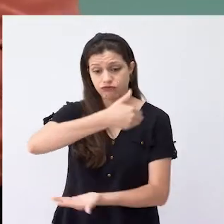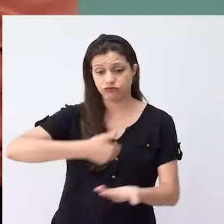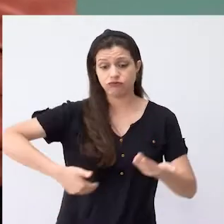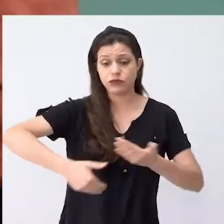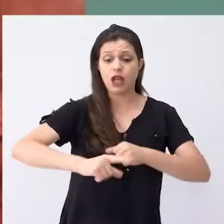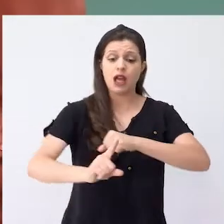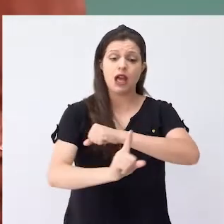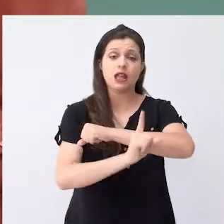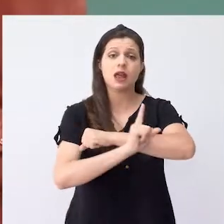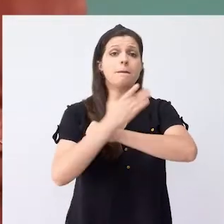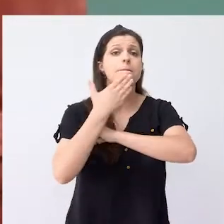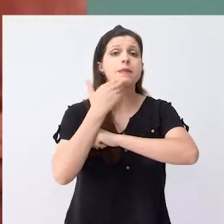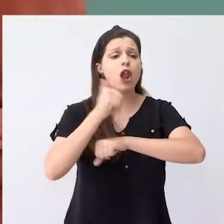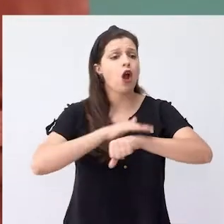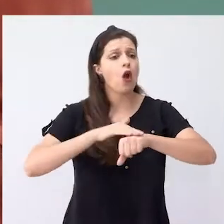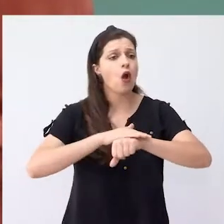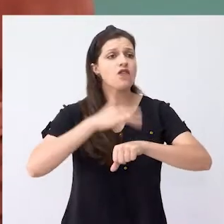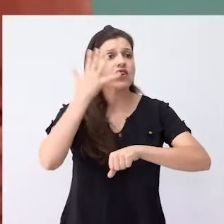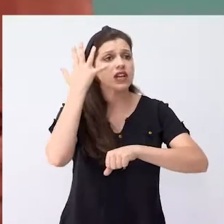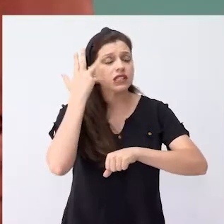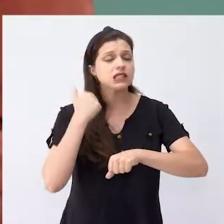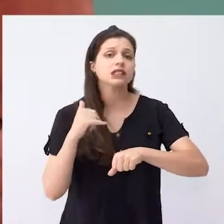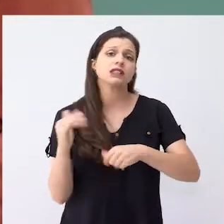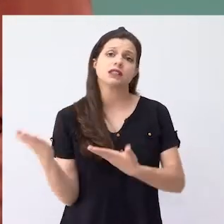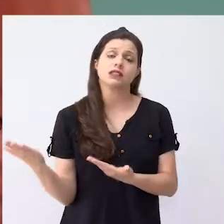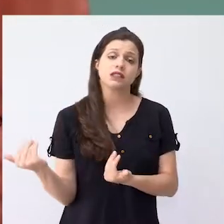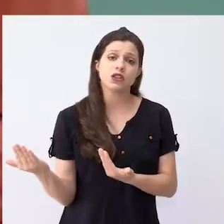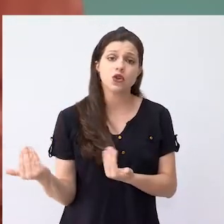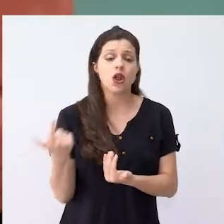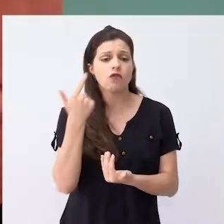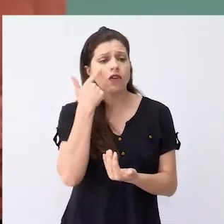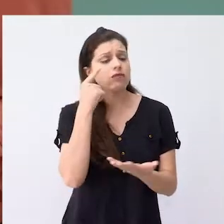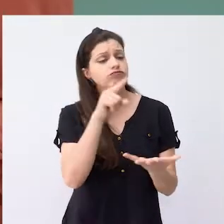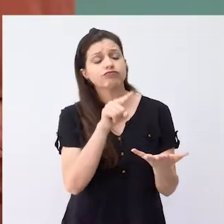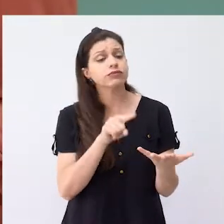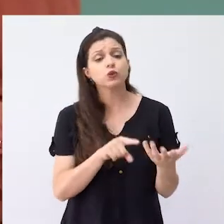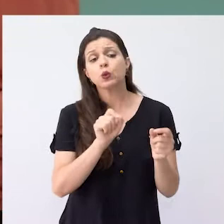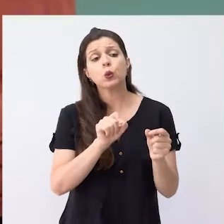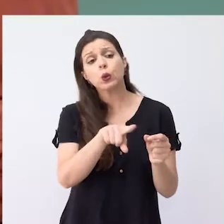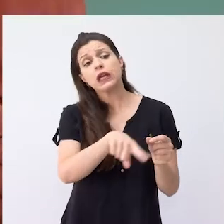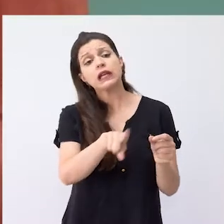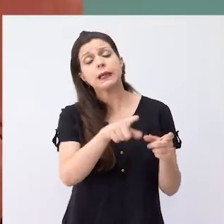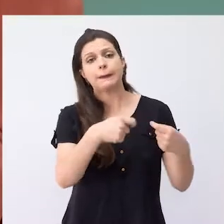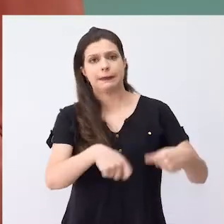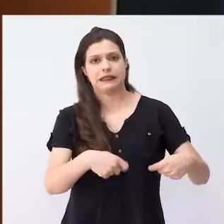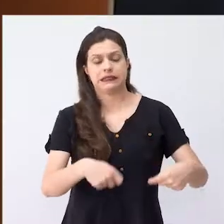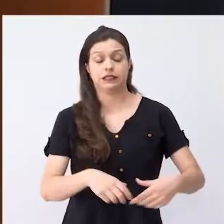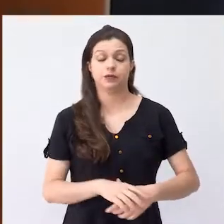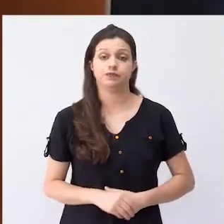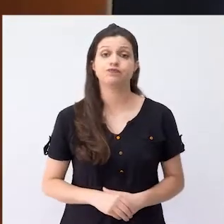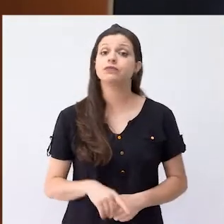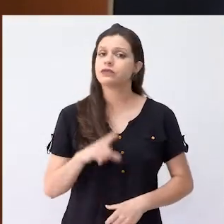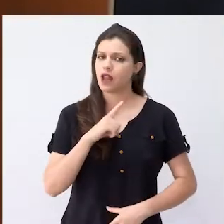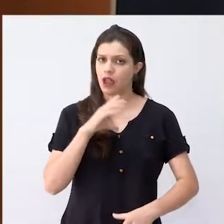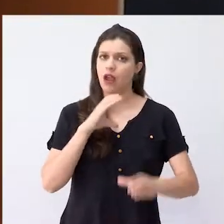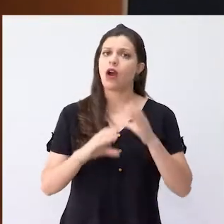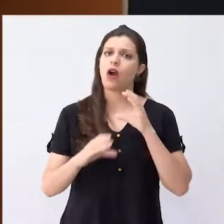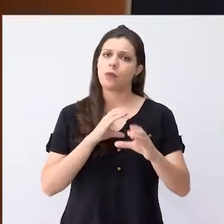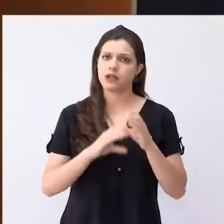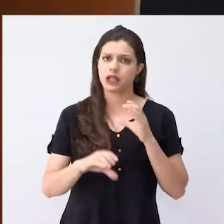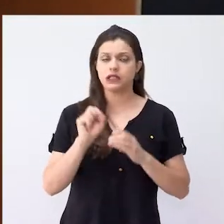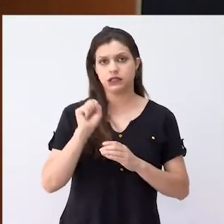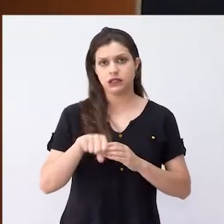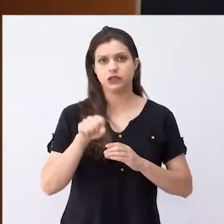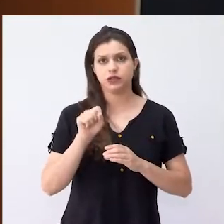conseguem fazer um atendimento melhor dessas crianças, desses adolescentes, de acordo com aquilo que elas necessitam. E existe uma